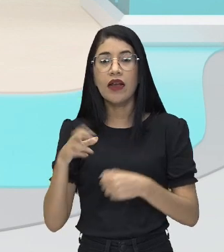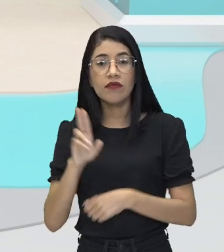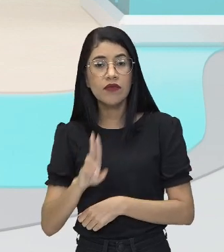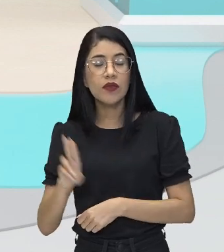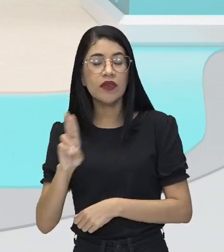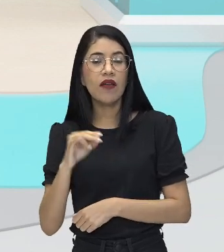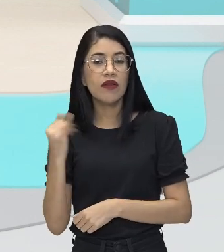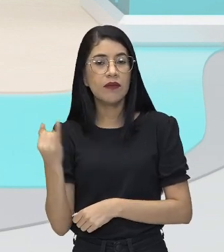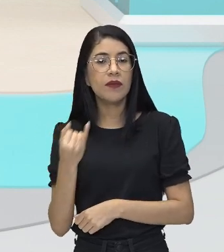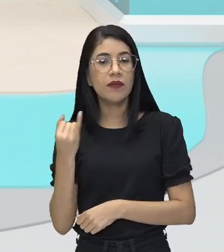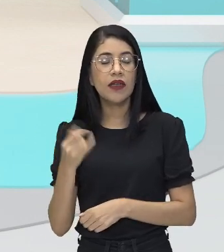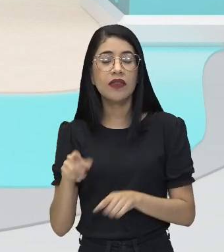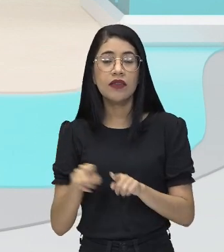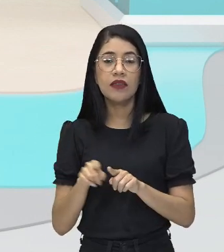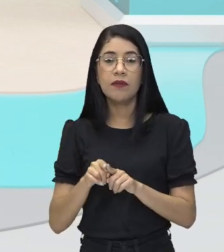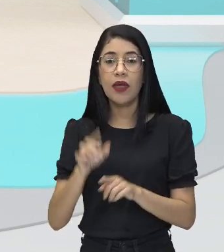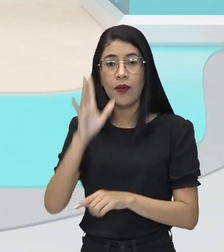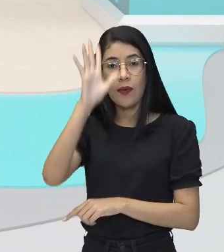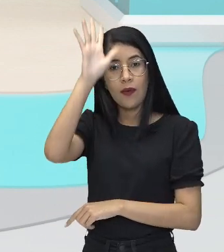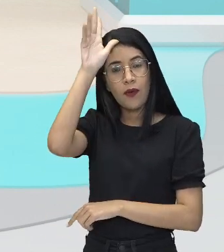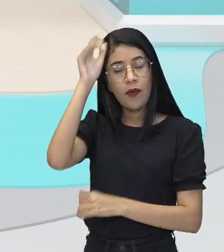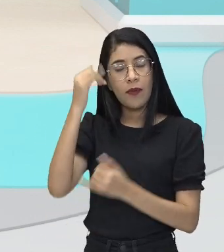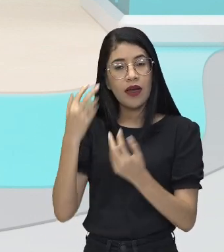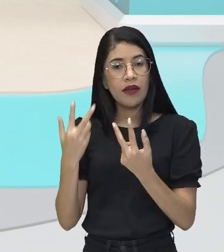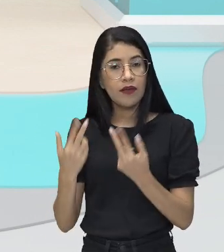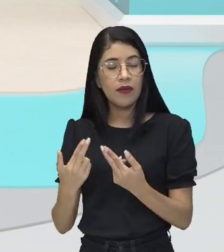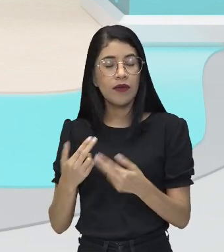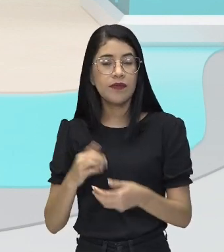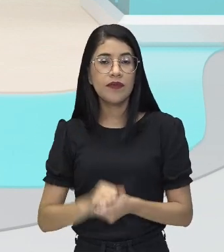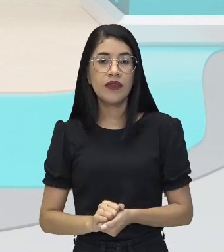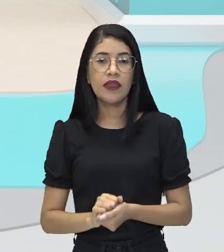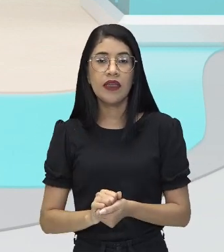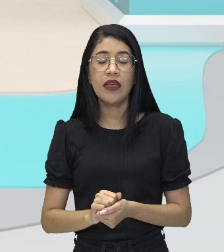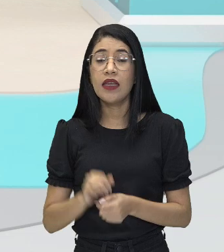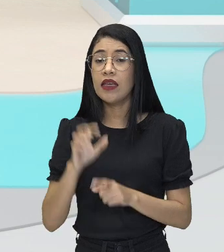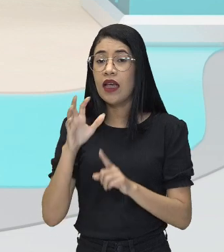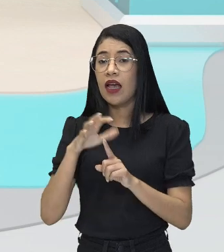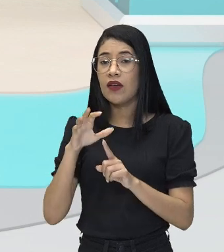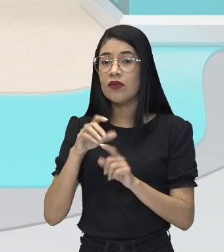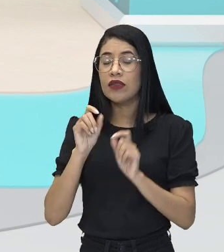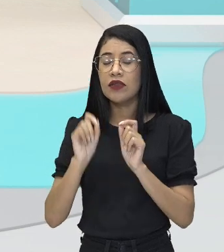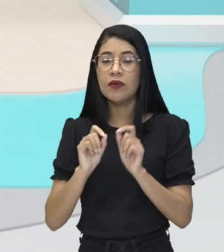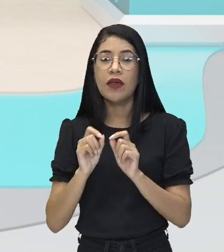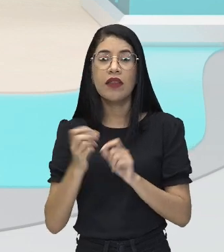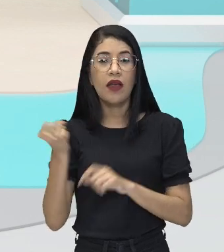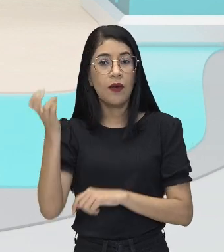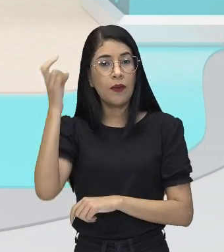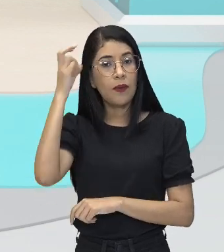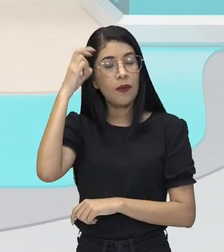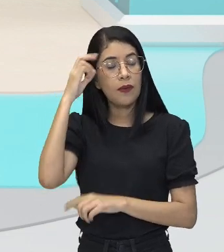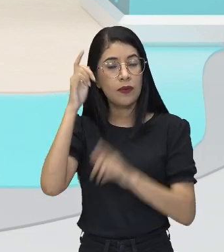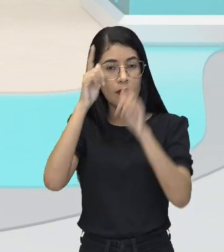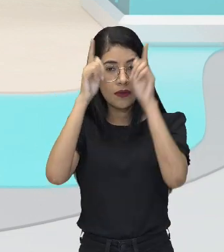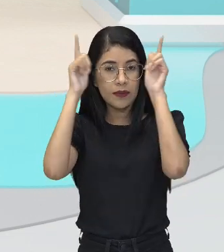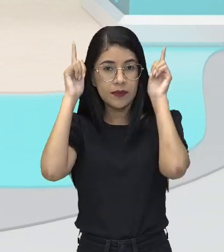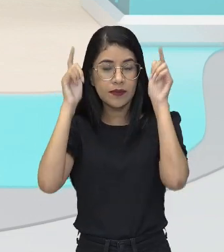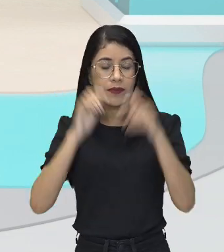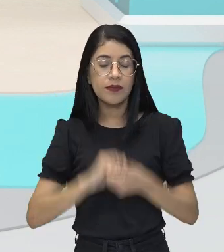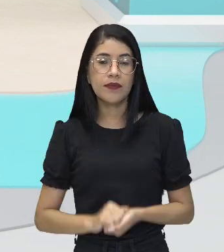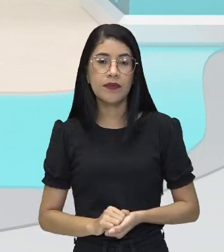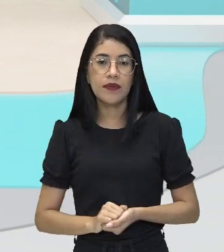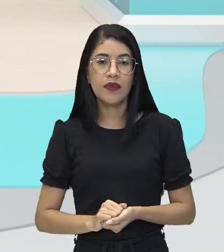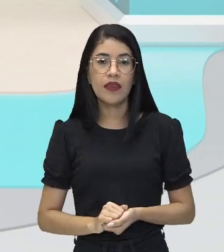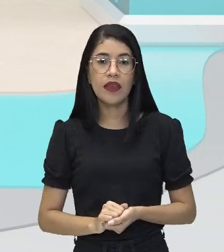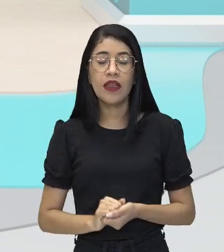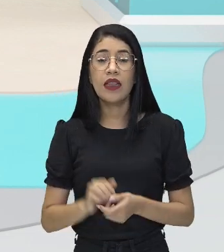em Roma também. E ele vai buscar lá na cultura grega. Vocês viram que a cultura grega